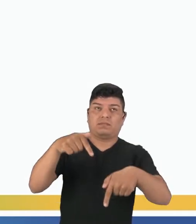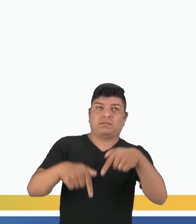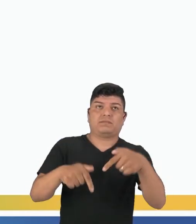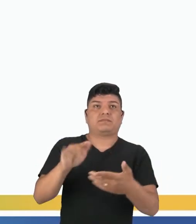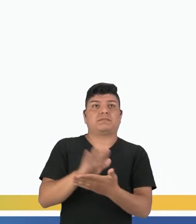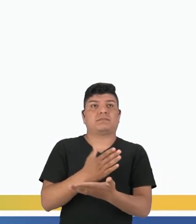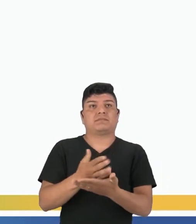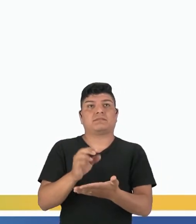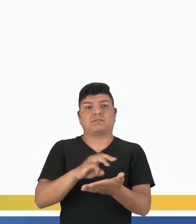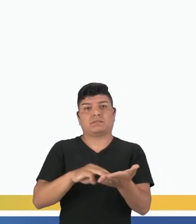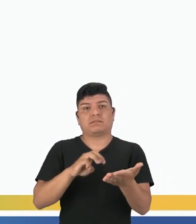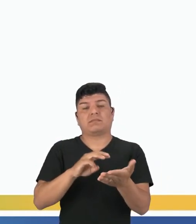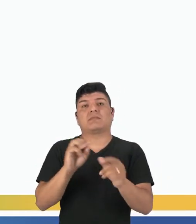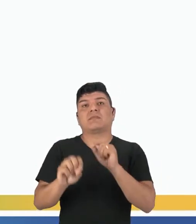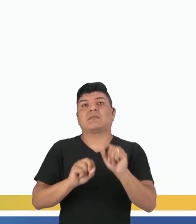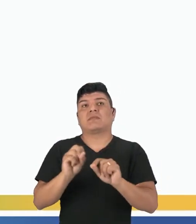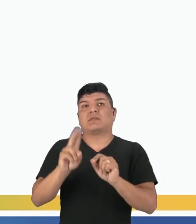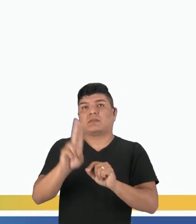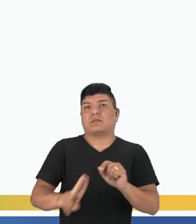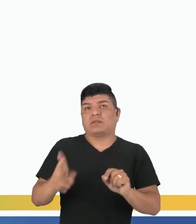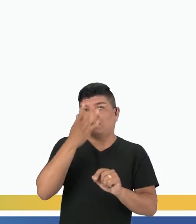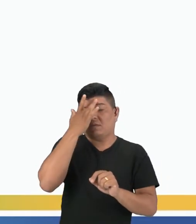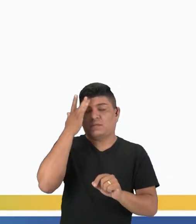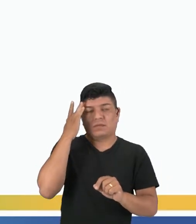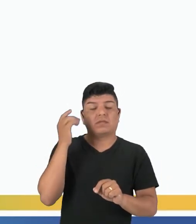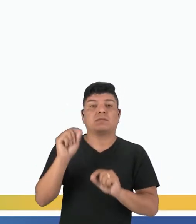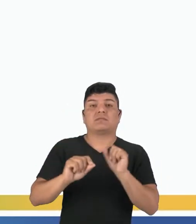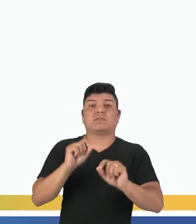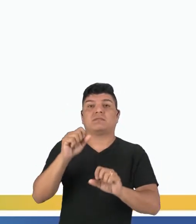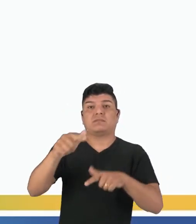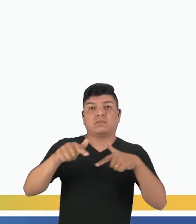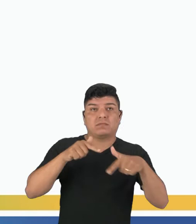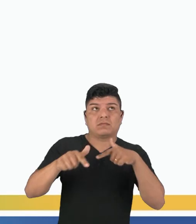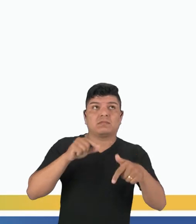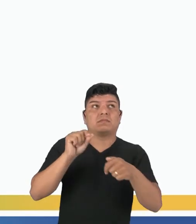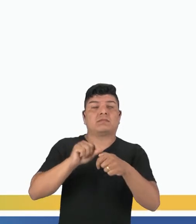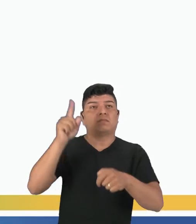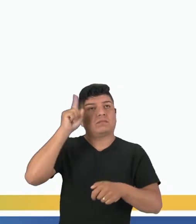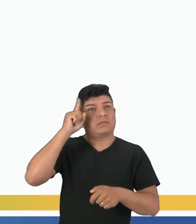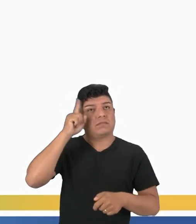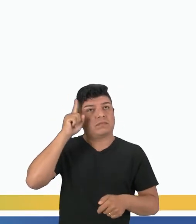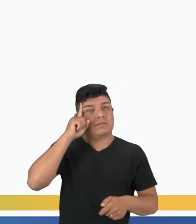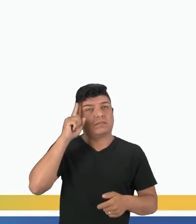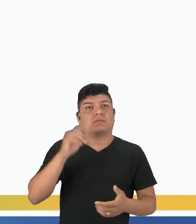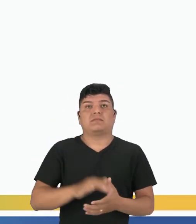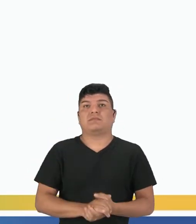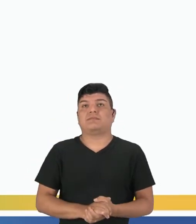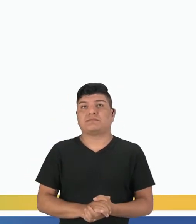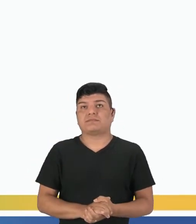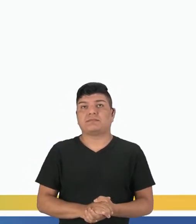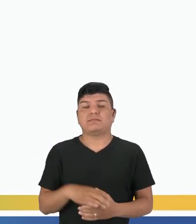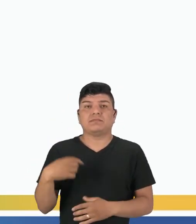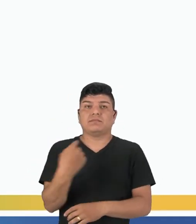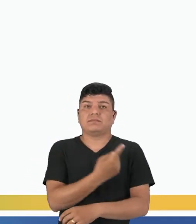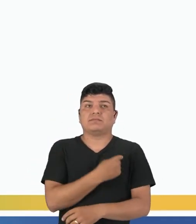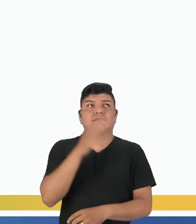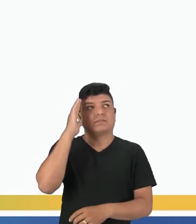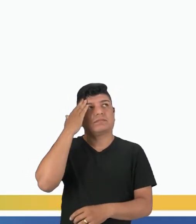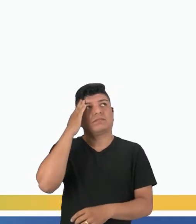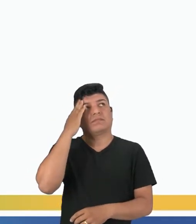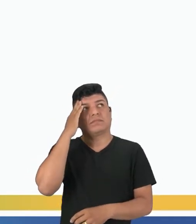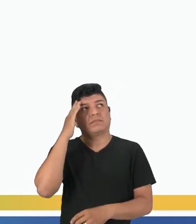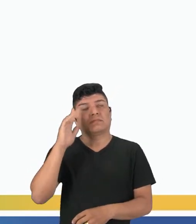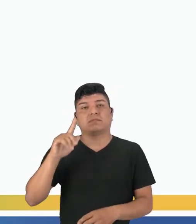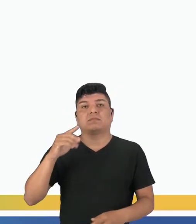desses métodos são utilizados pelas pessoas em atividades que realizam no dia a dia. Então, a gente vai compreender isso